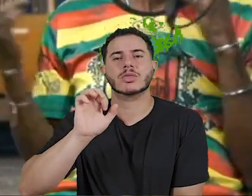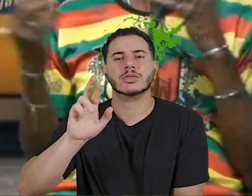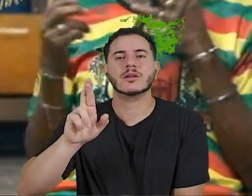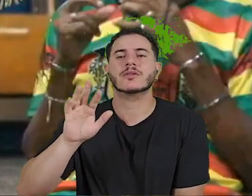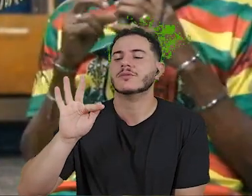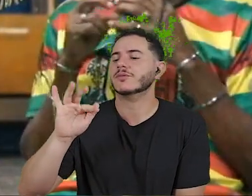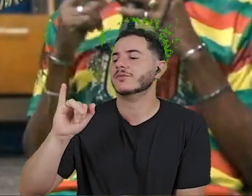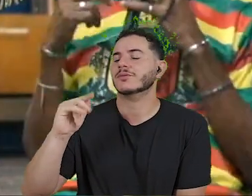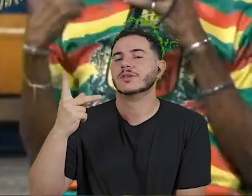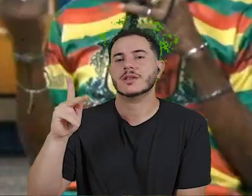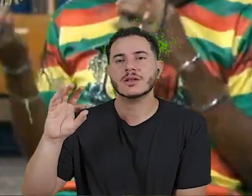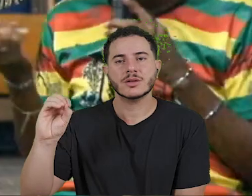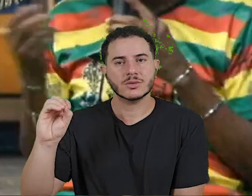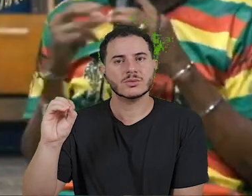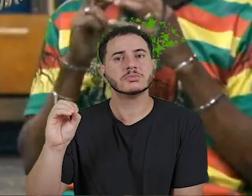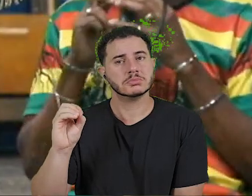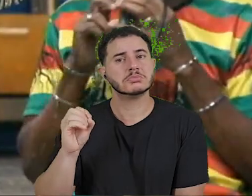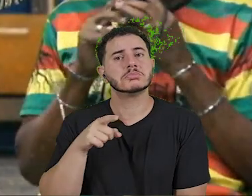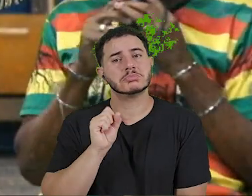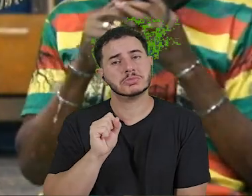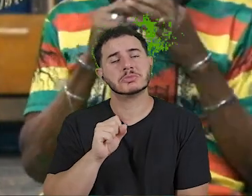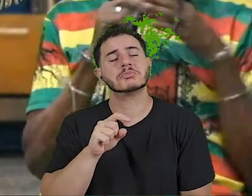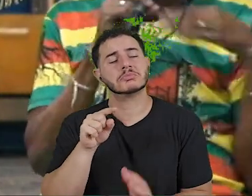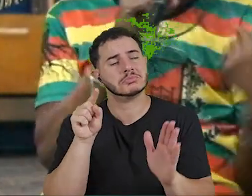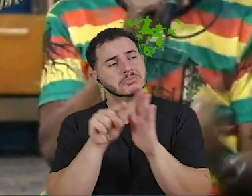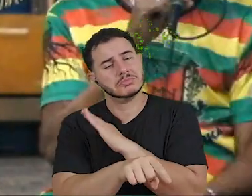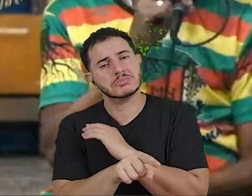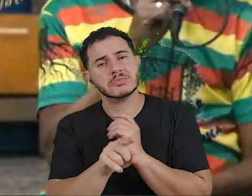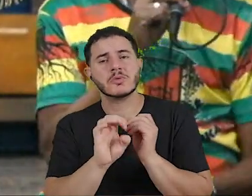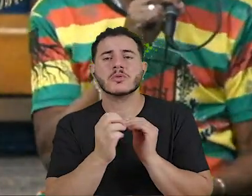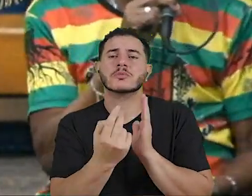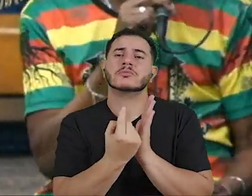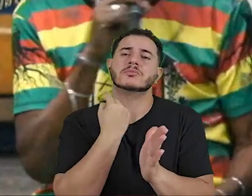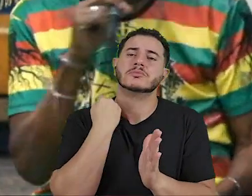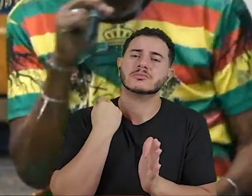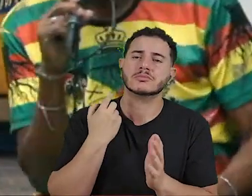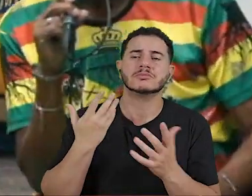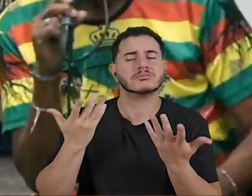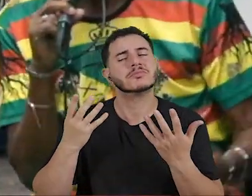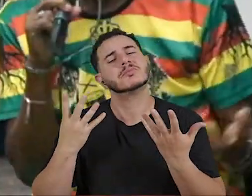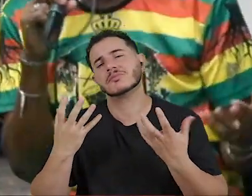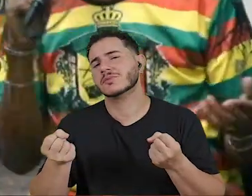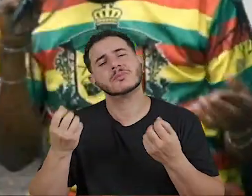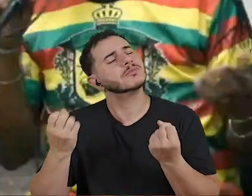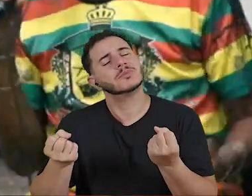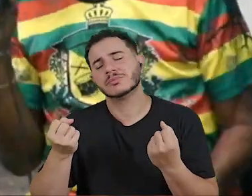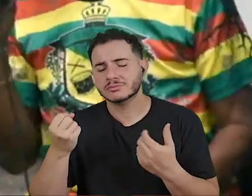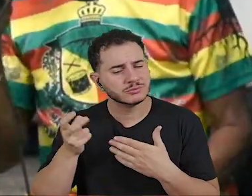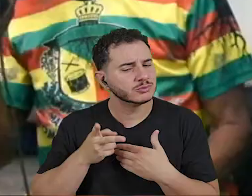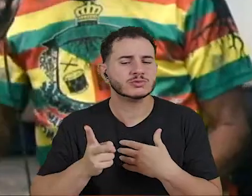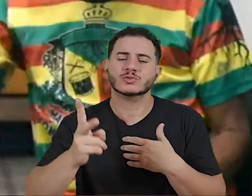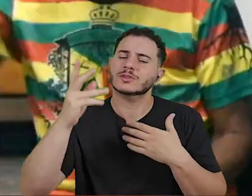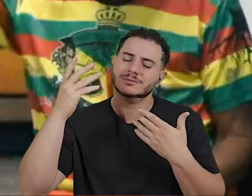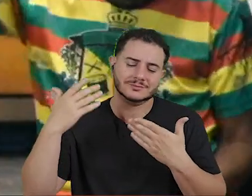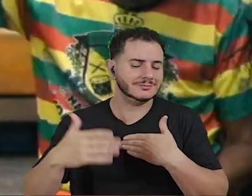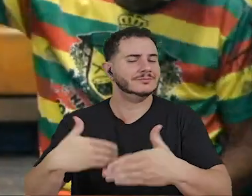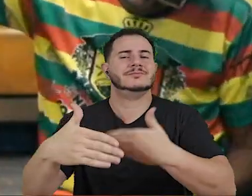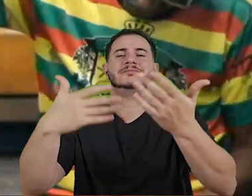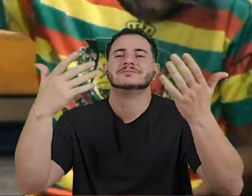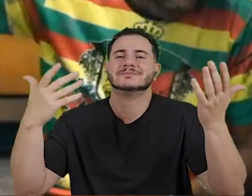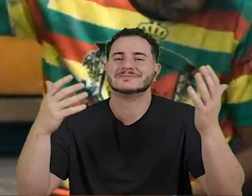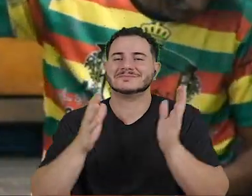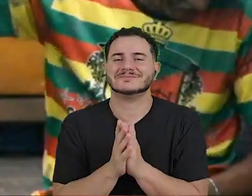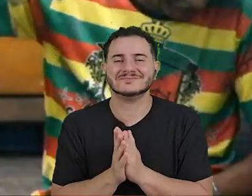apresente para vocês, certo? E vamos que vamos.